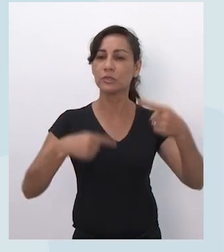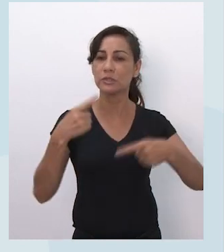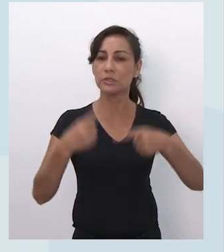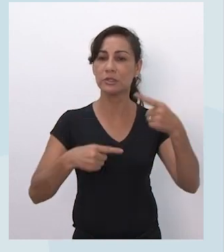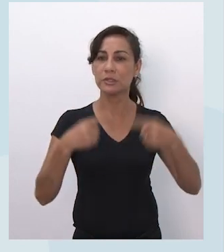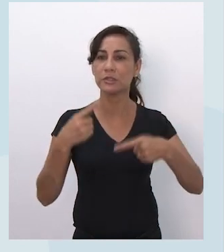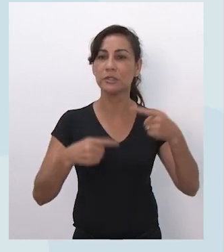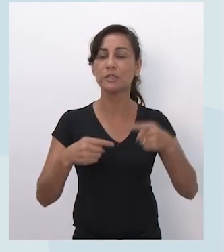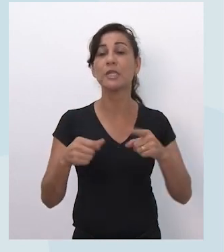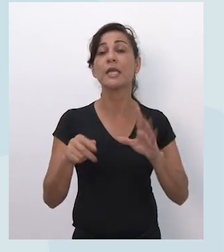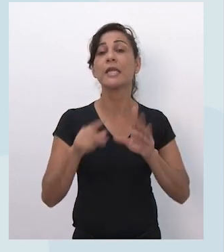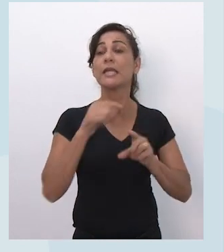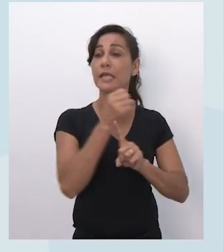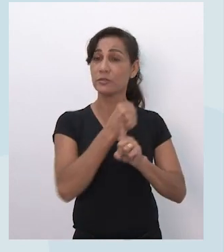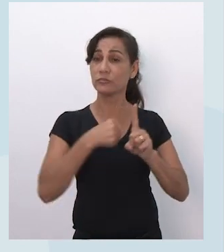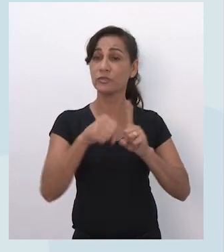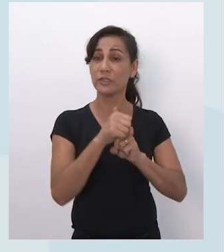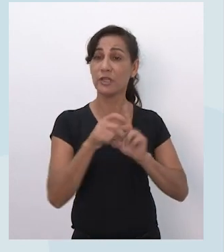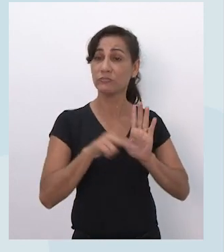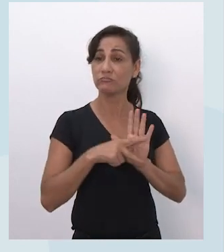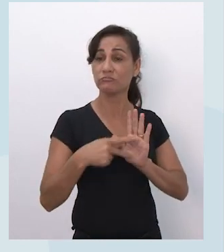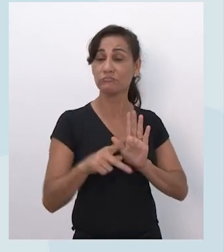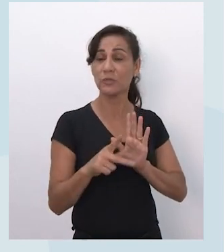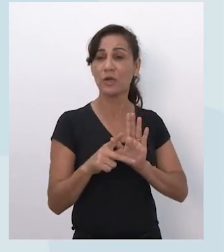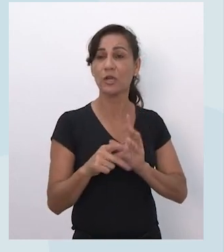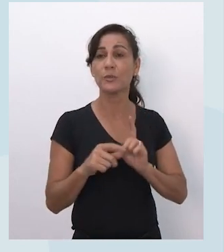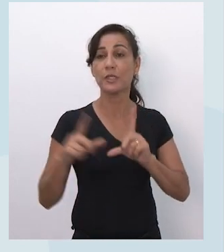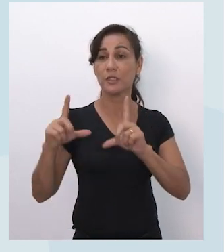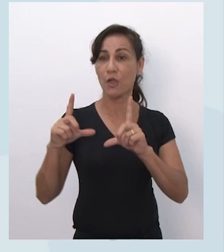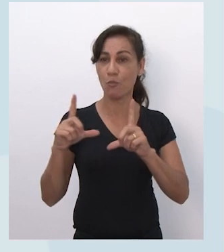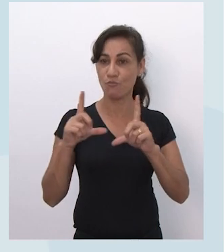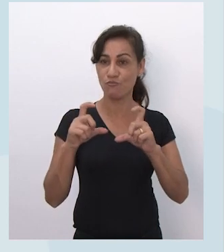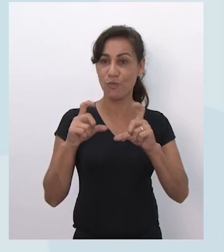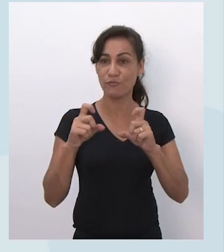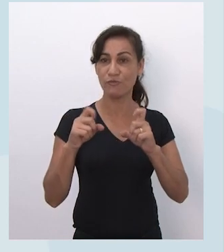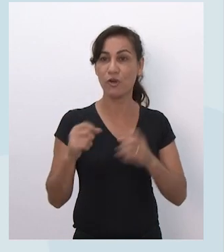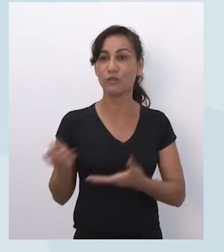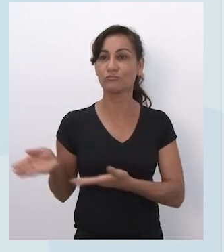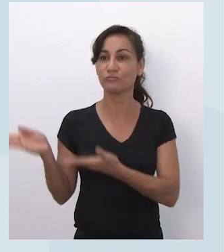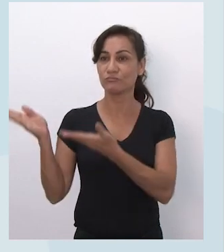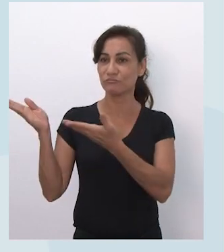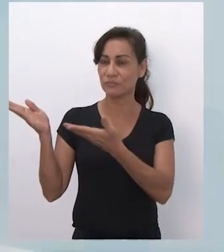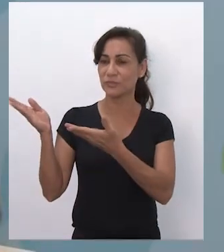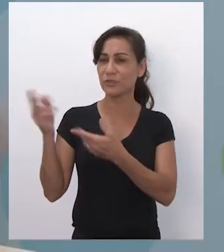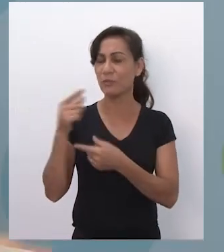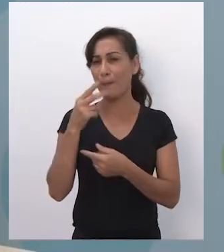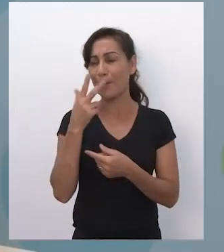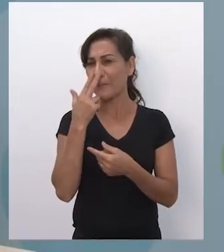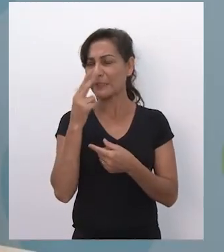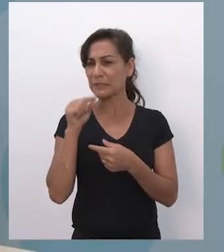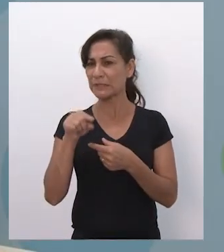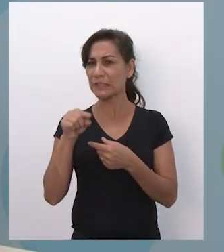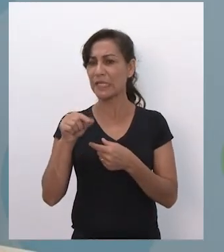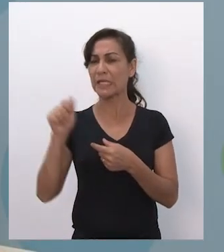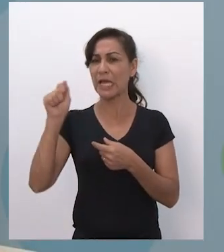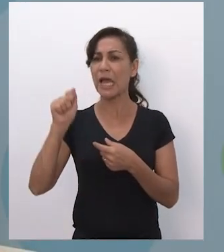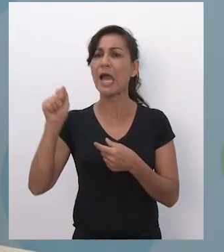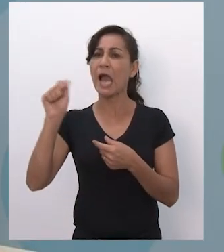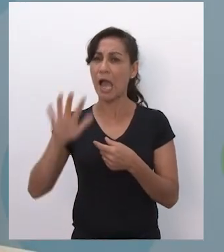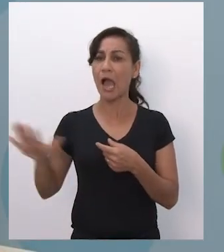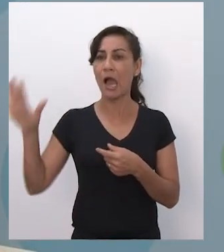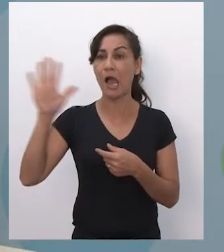apropriação da sociedade. Aqui a gente tem uma foto ilustrando, se não me engano, de uma aldeia na África, né, mostrando aí, por exemplo, um